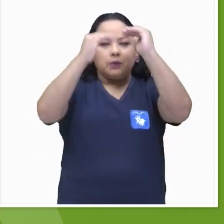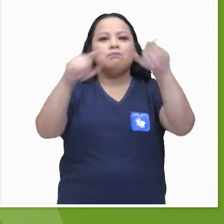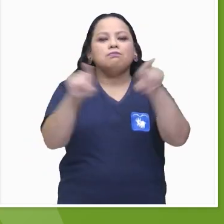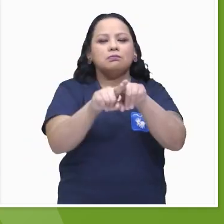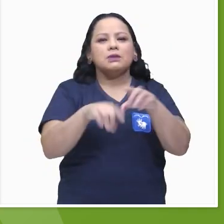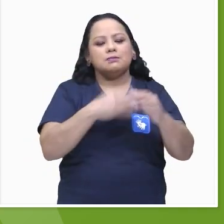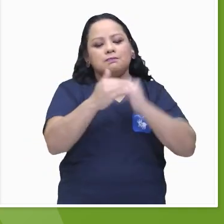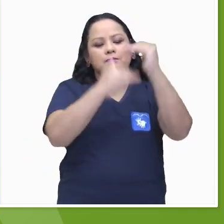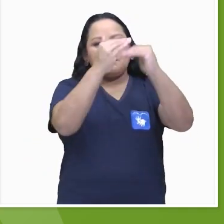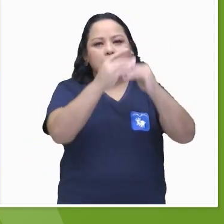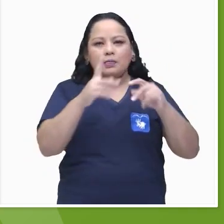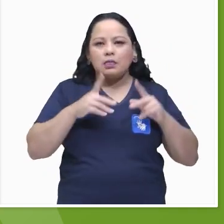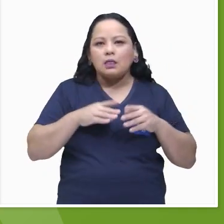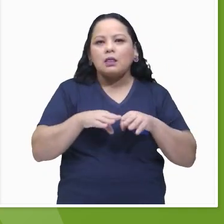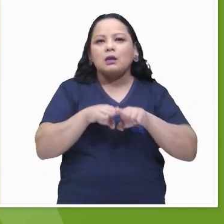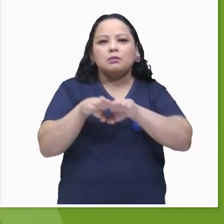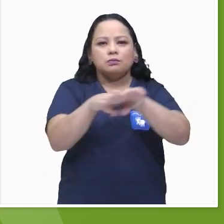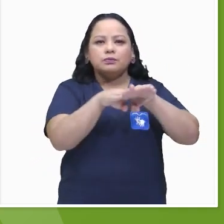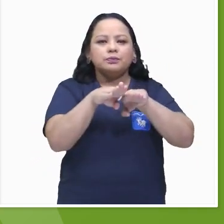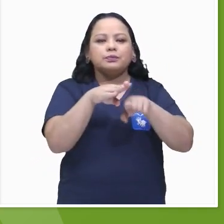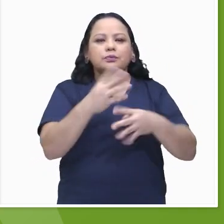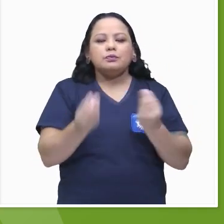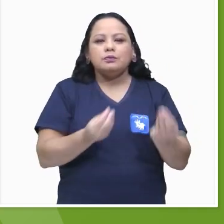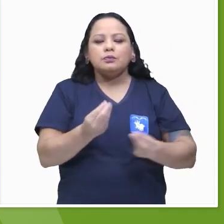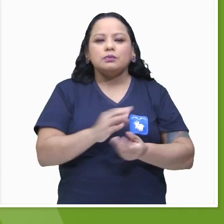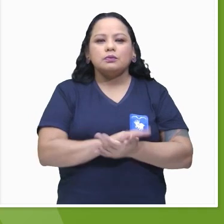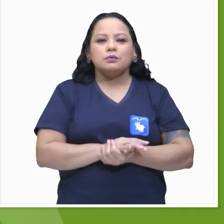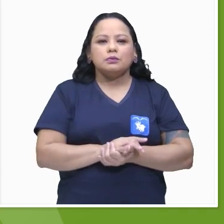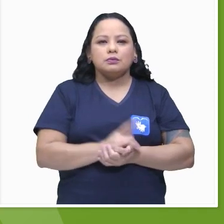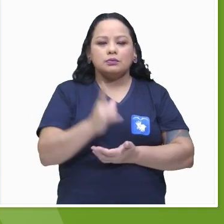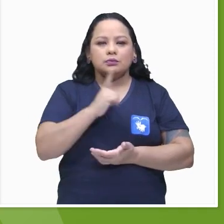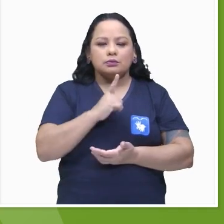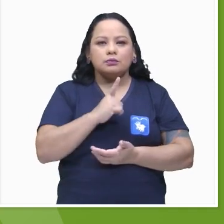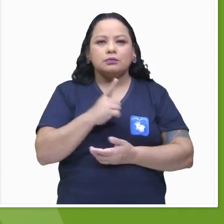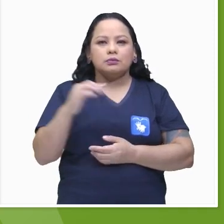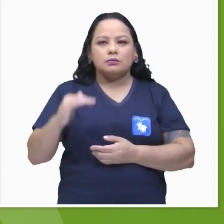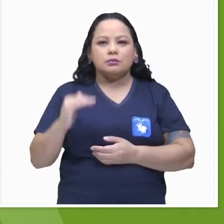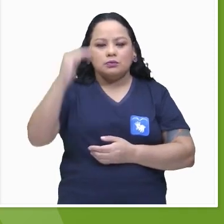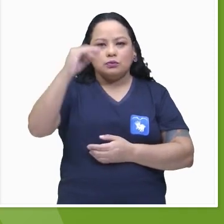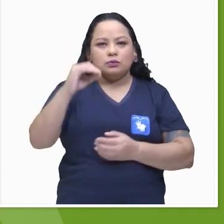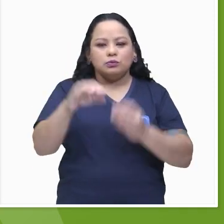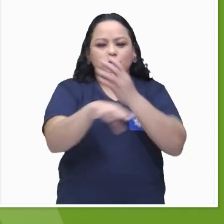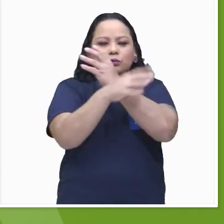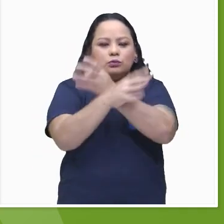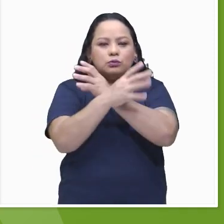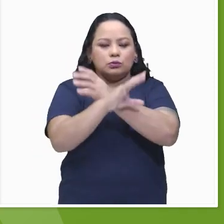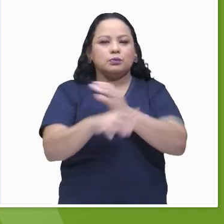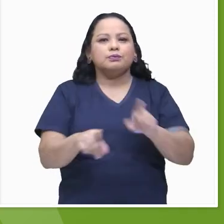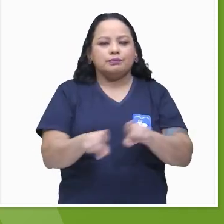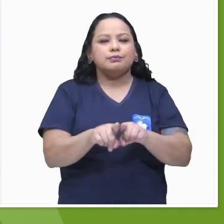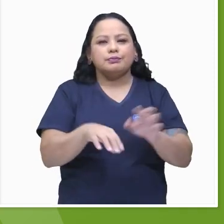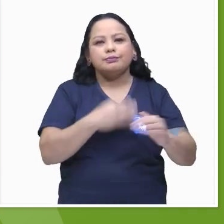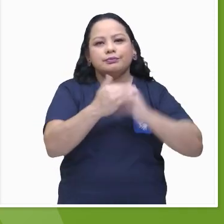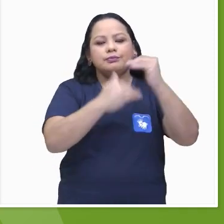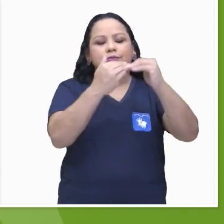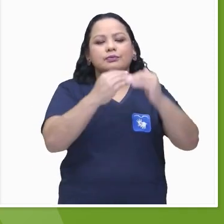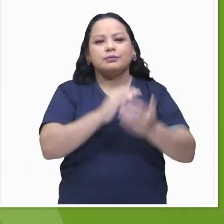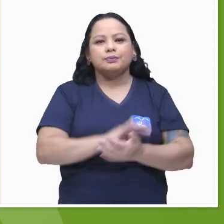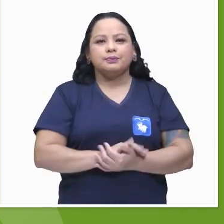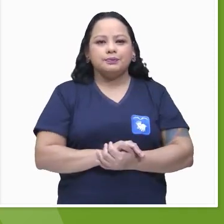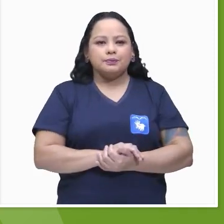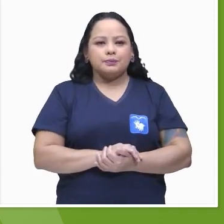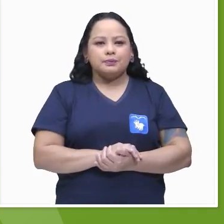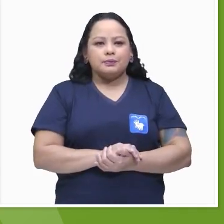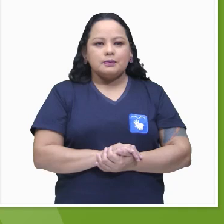Então, tem ali um aumento da altura e também do sistema esquelético e muscular do adolescente.